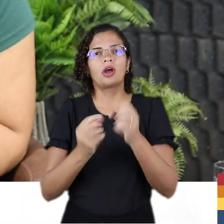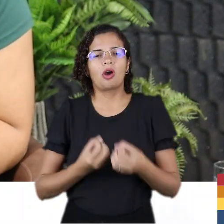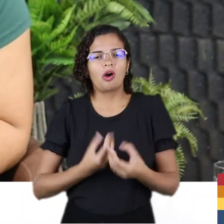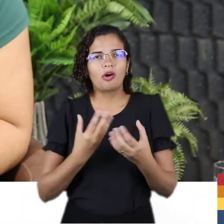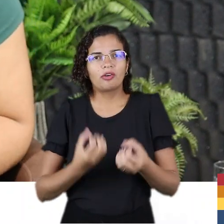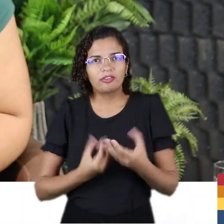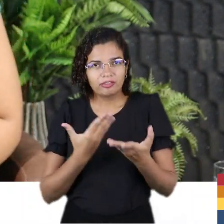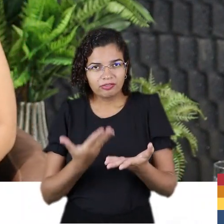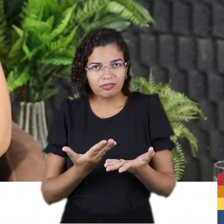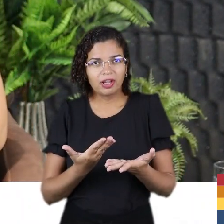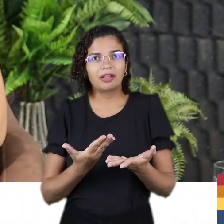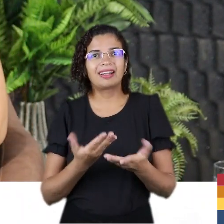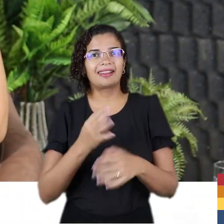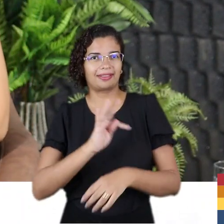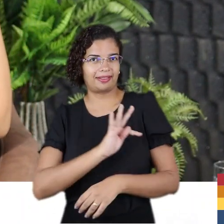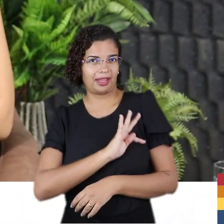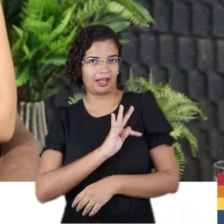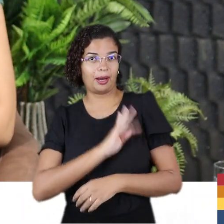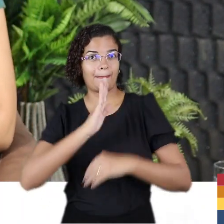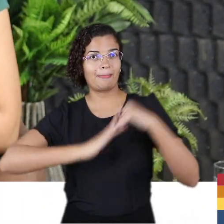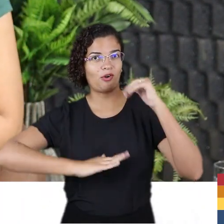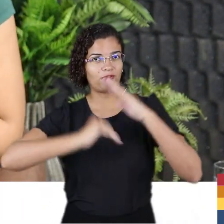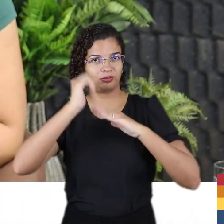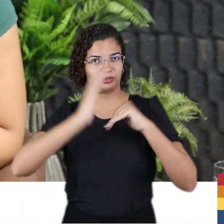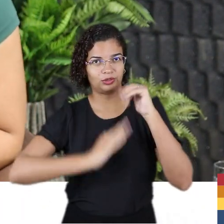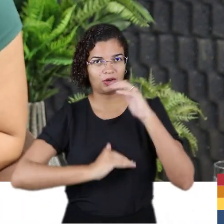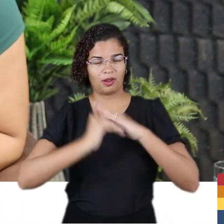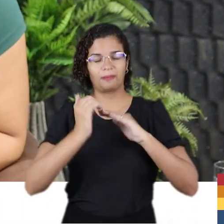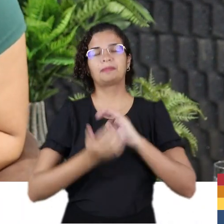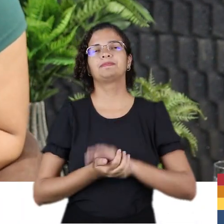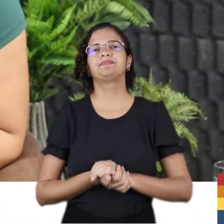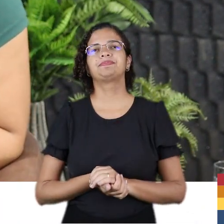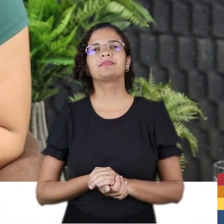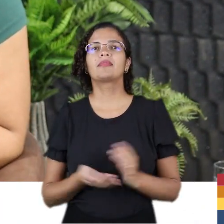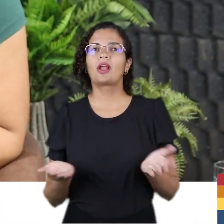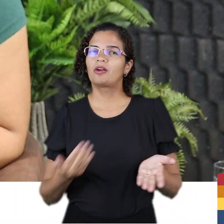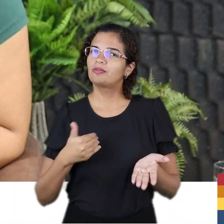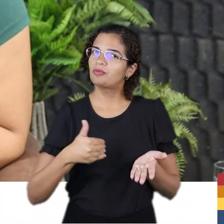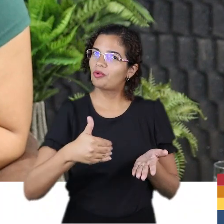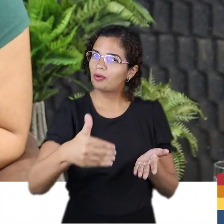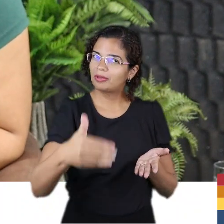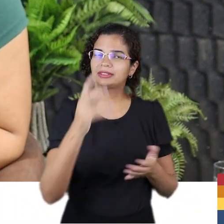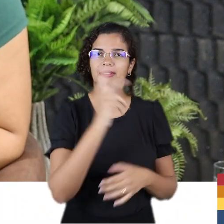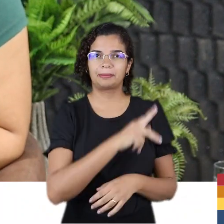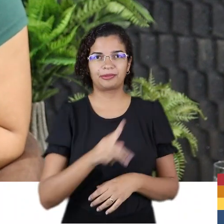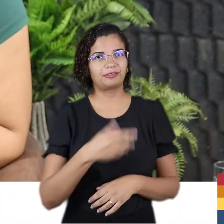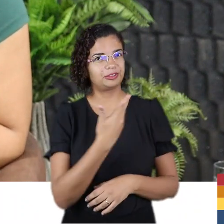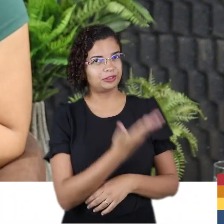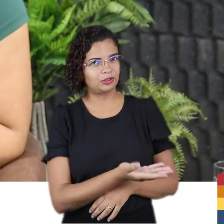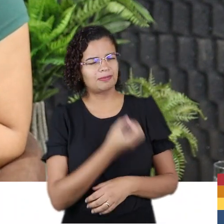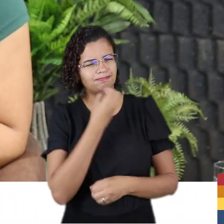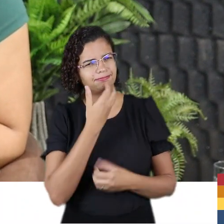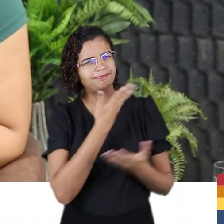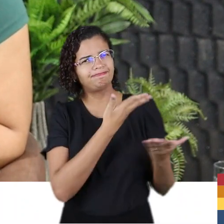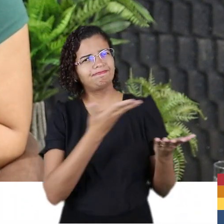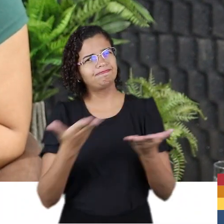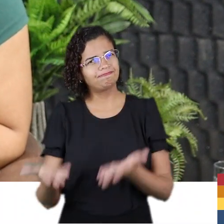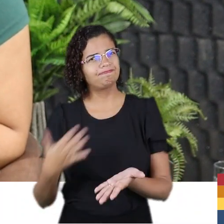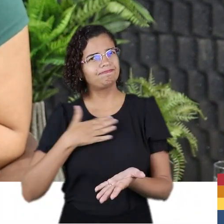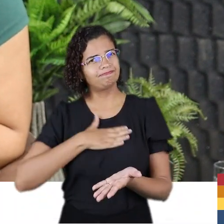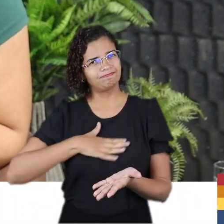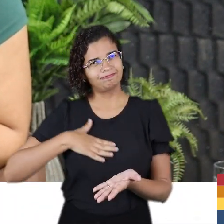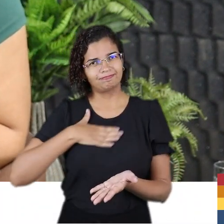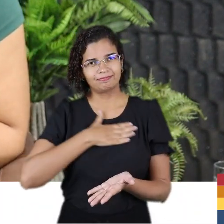profissional. Mas vamos lá, né? Vamos iniciar com a professora Patrícia. Professora, seja muito bem-vinda e vamos